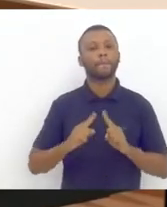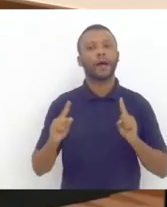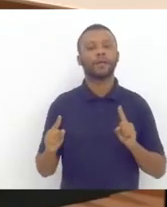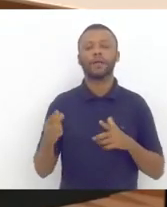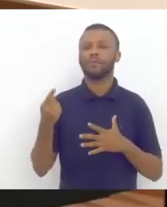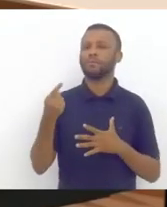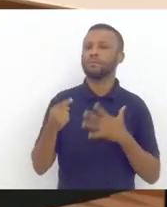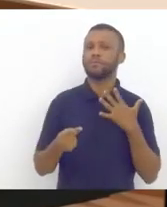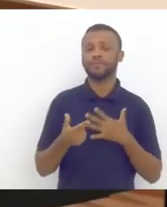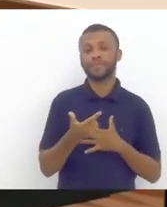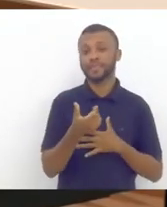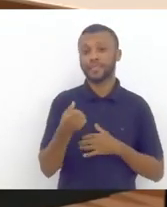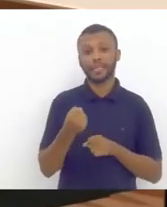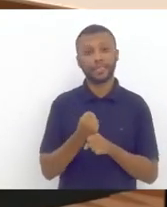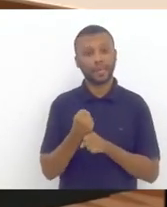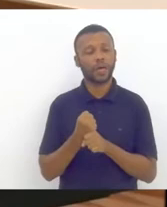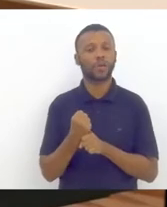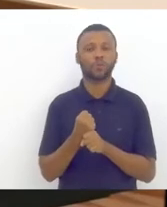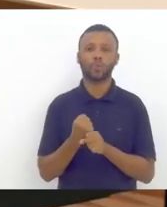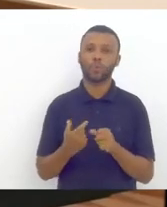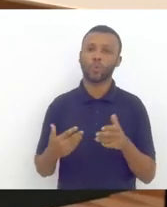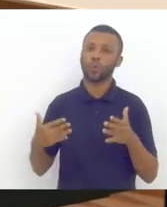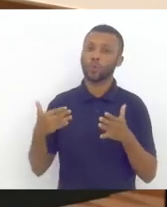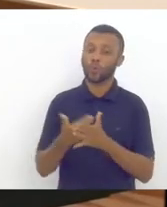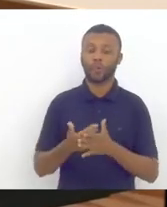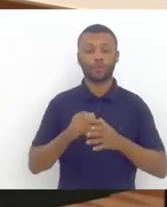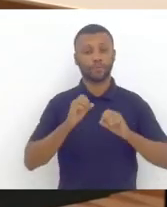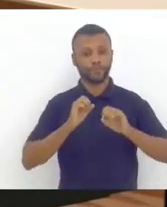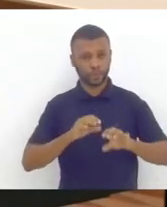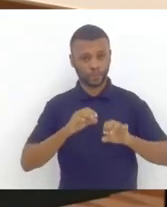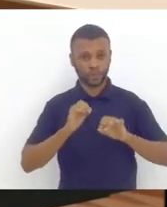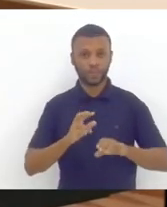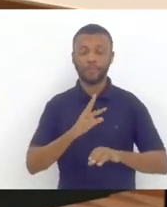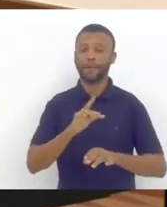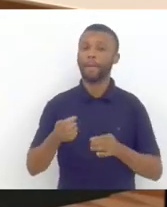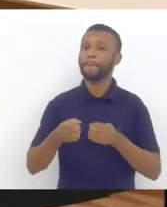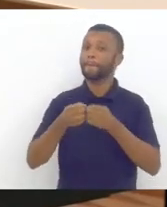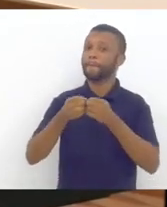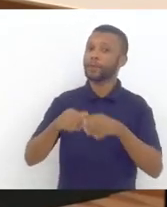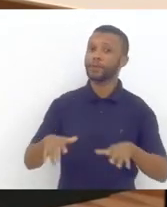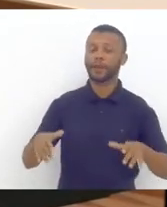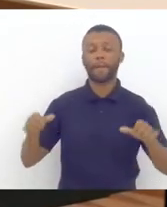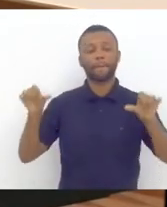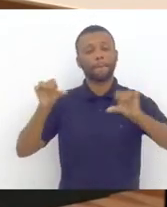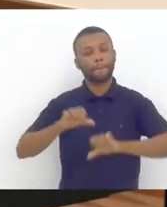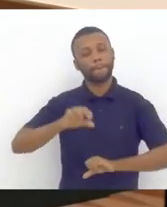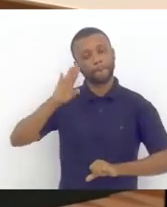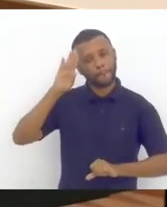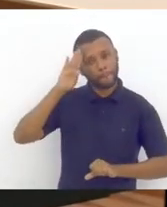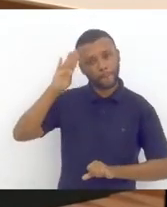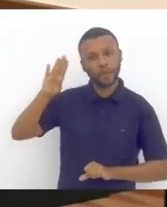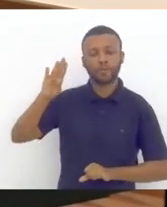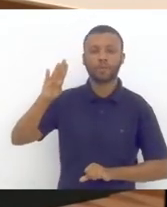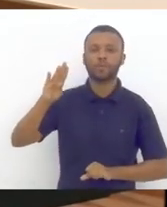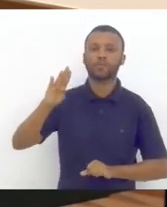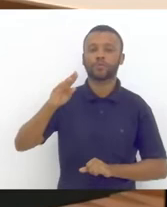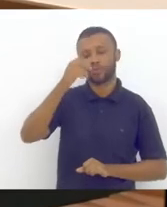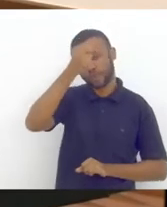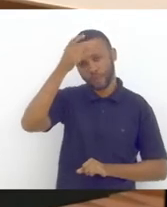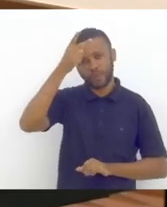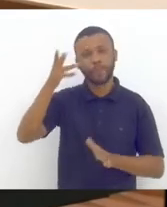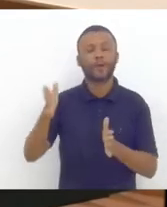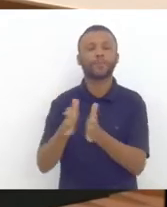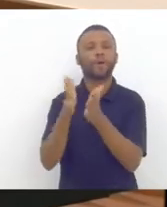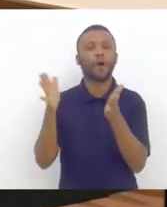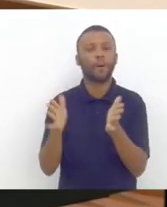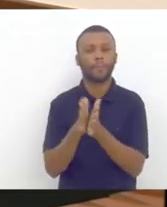26 anos, para com a educação. Isso vai prejudicar ainda mais os municípios mais pobres.